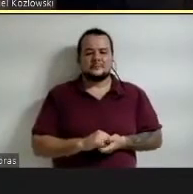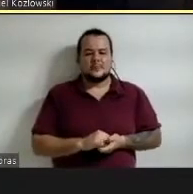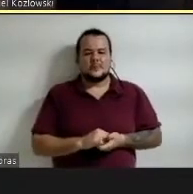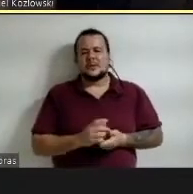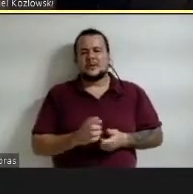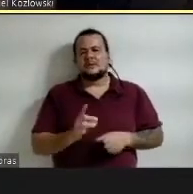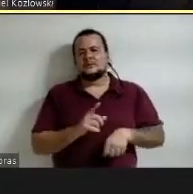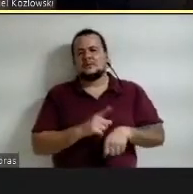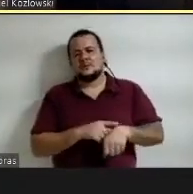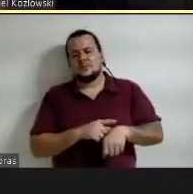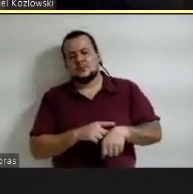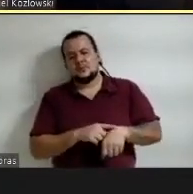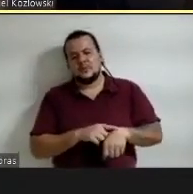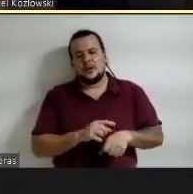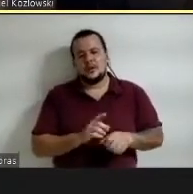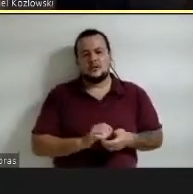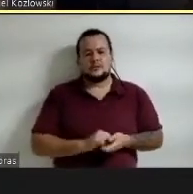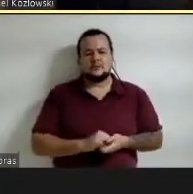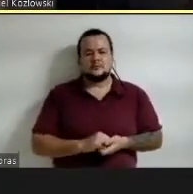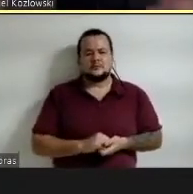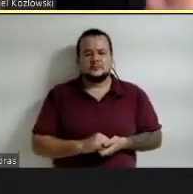temporários ou nascentes,